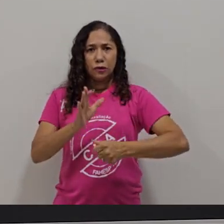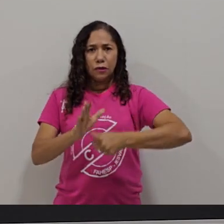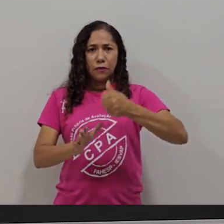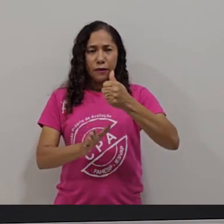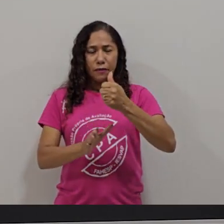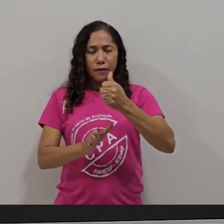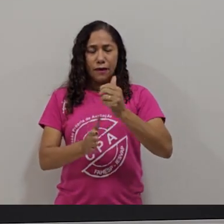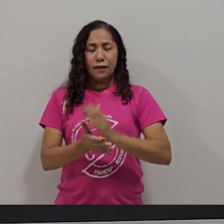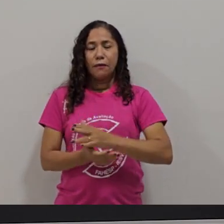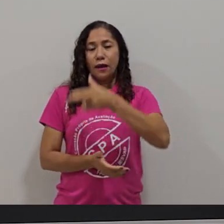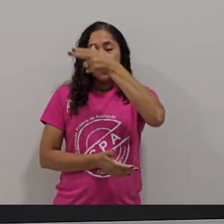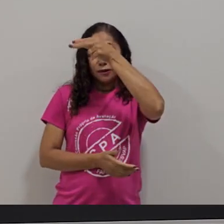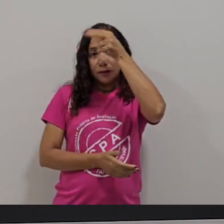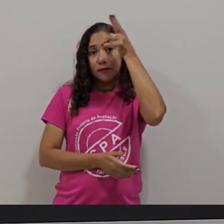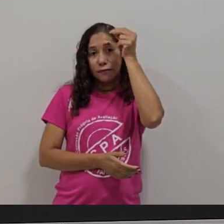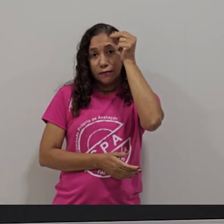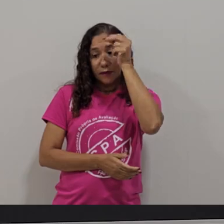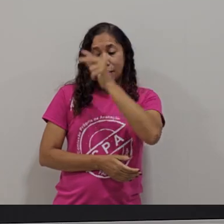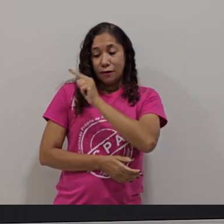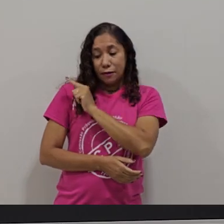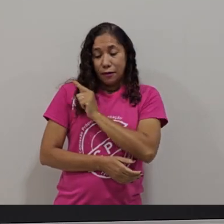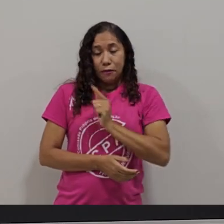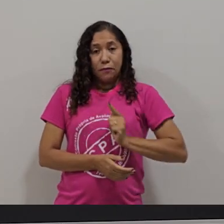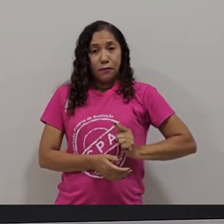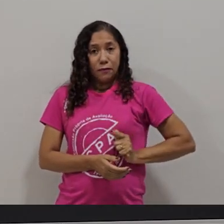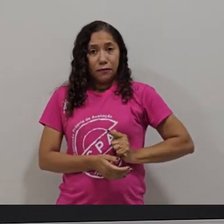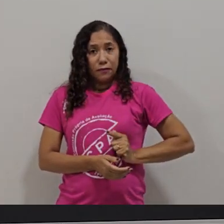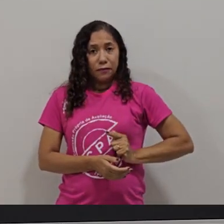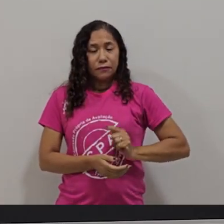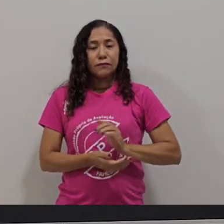a Defensoria Pública, que é um órgão que,